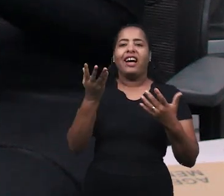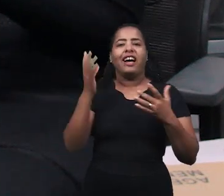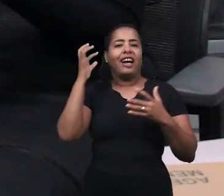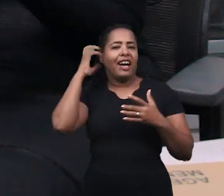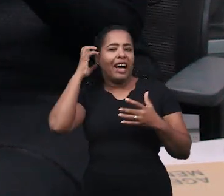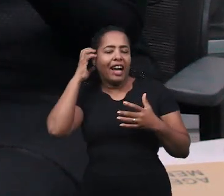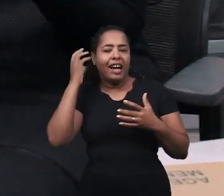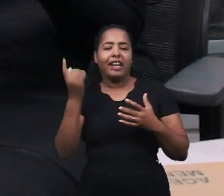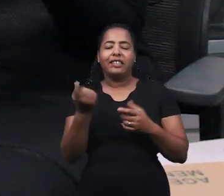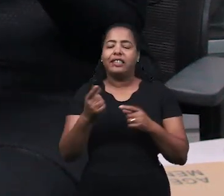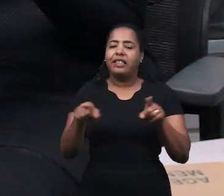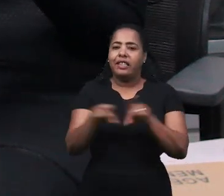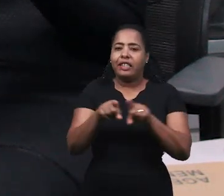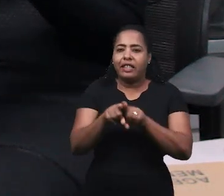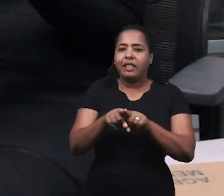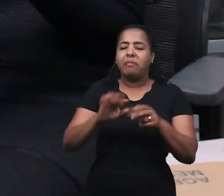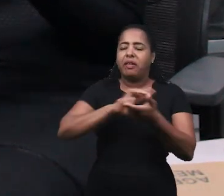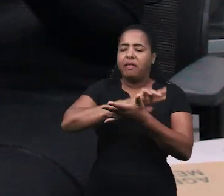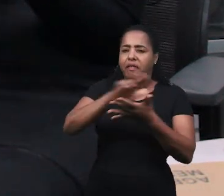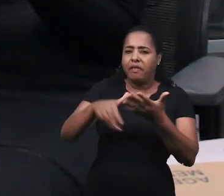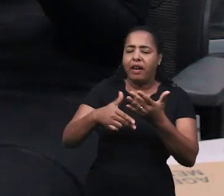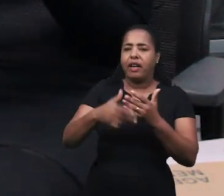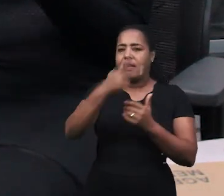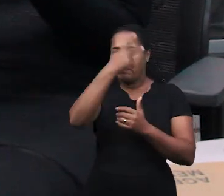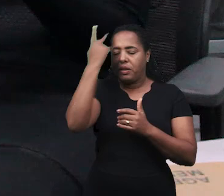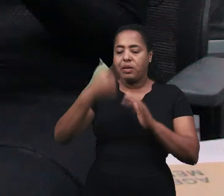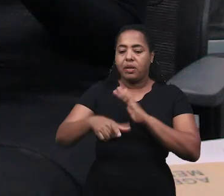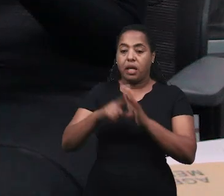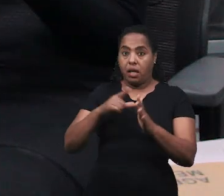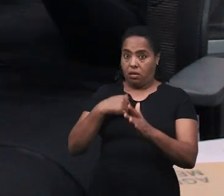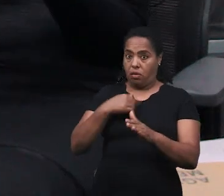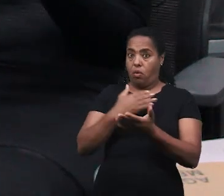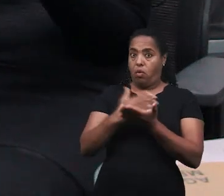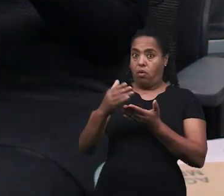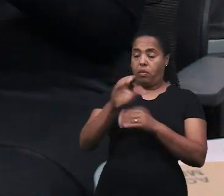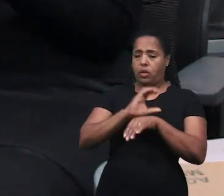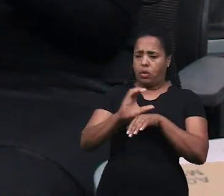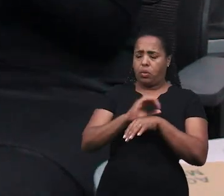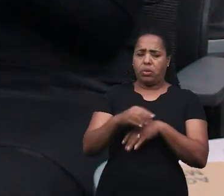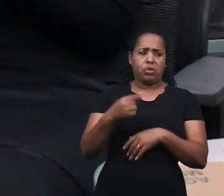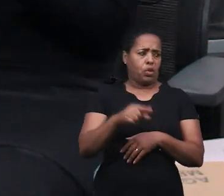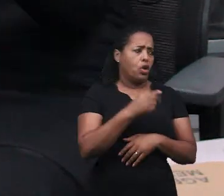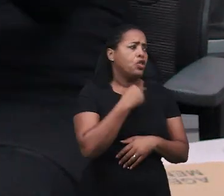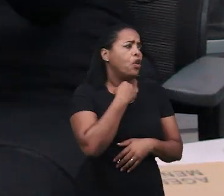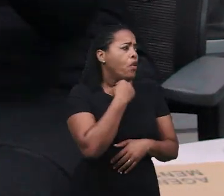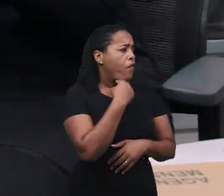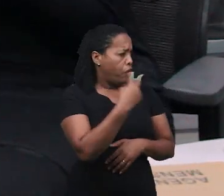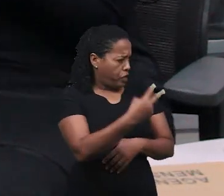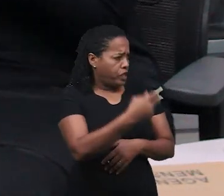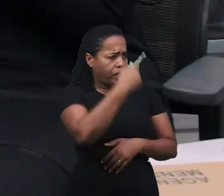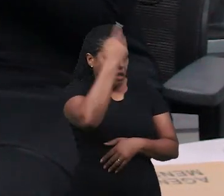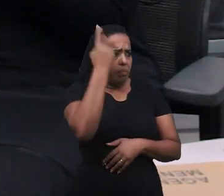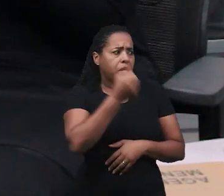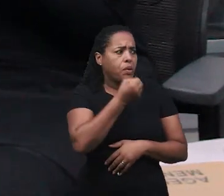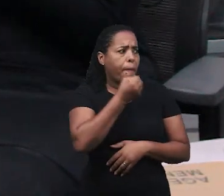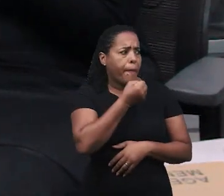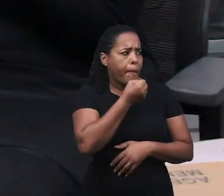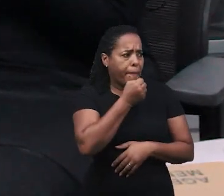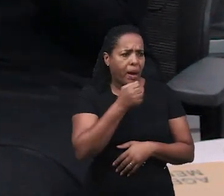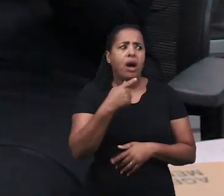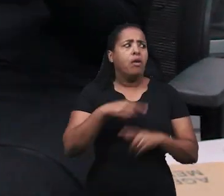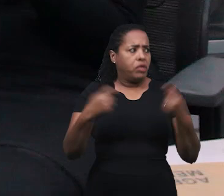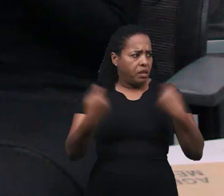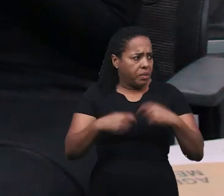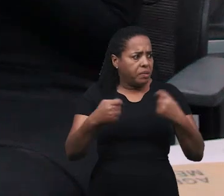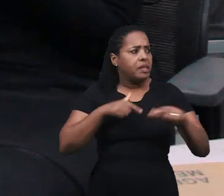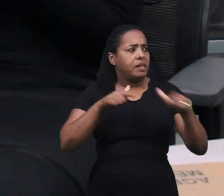rádio, visto que também muitas pessoas, antes de eu começar o curso, até falavam: nossa, você tem voz de radialista,